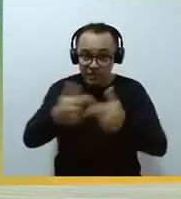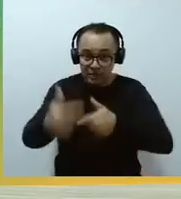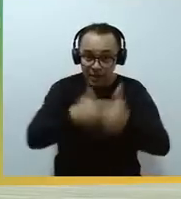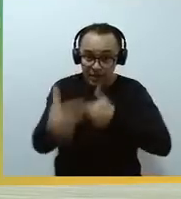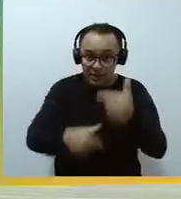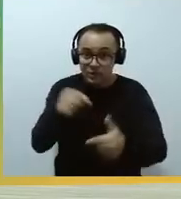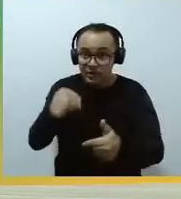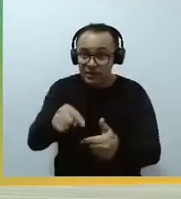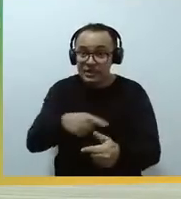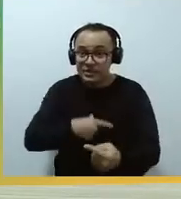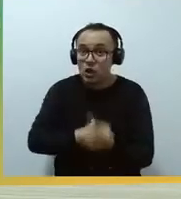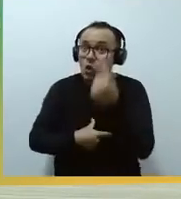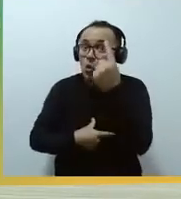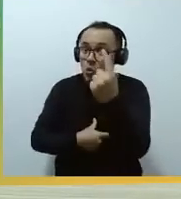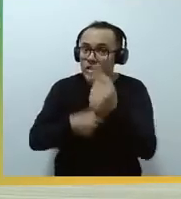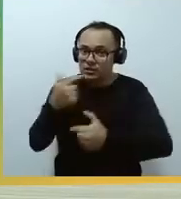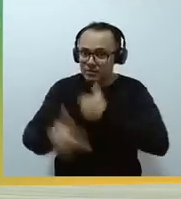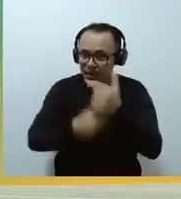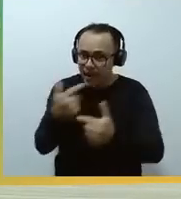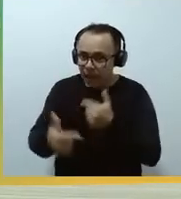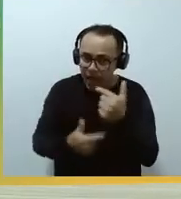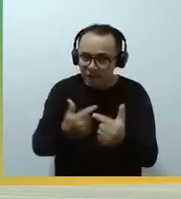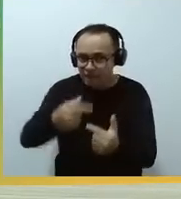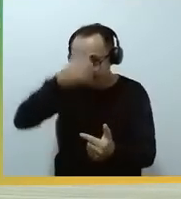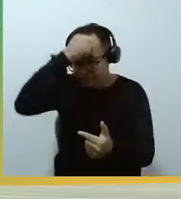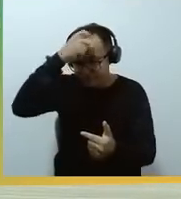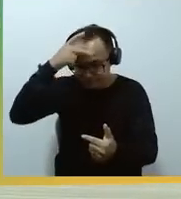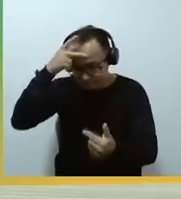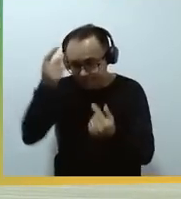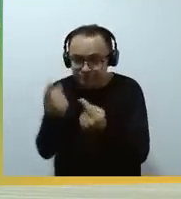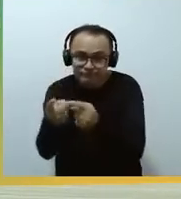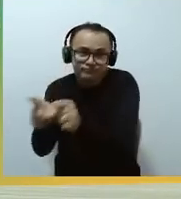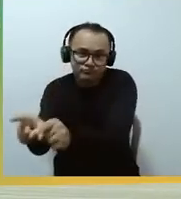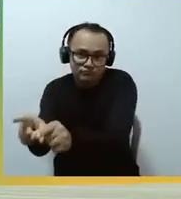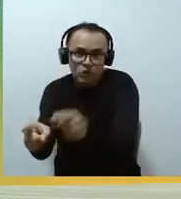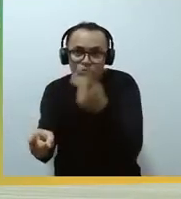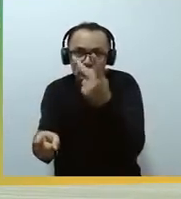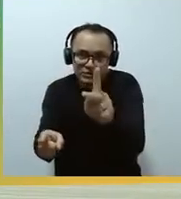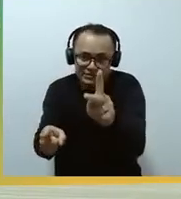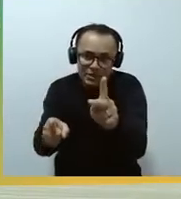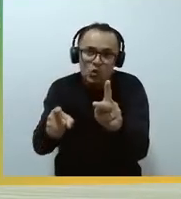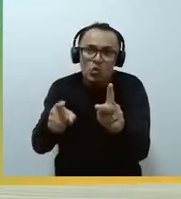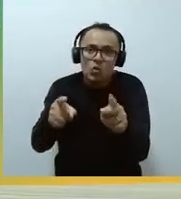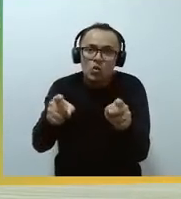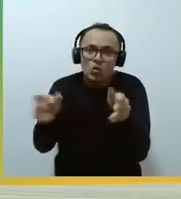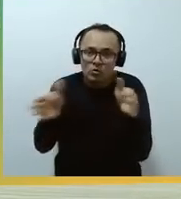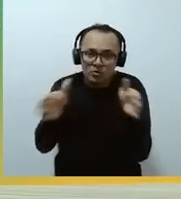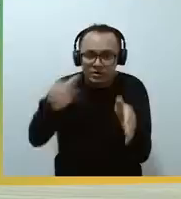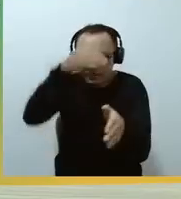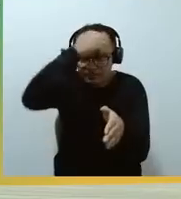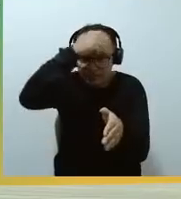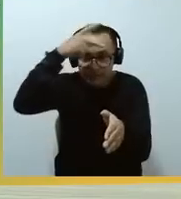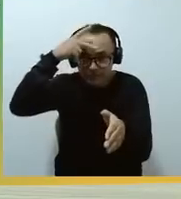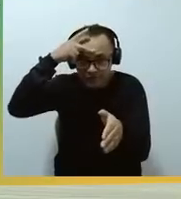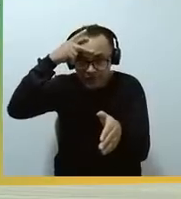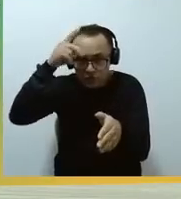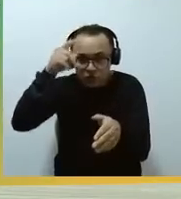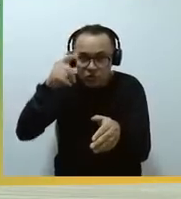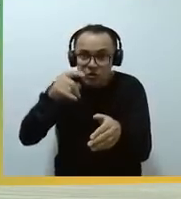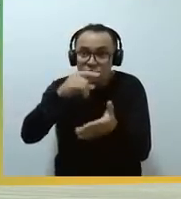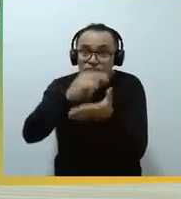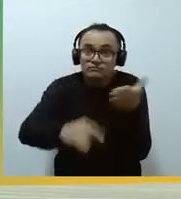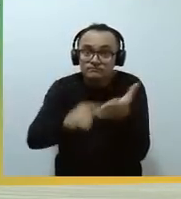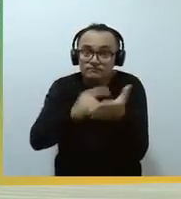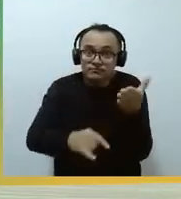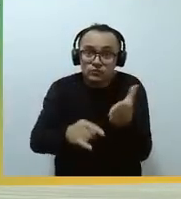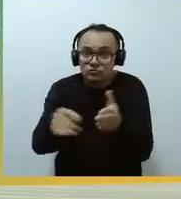funcionário da prefeitura como sócio da empresa. Durante o seu mandato de prefeito, uma empresa cedeu um dos maiores contratos do município, o de coleta de